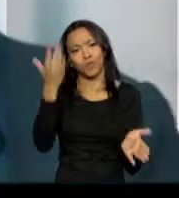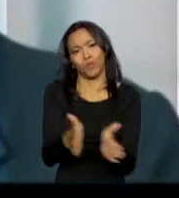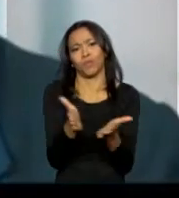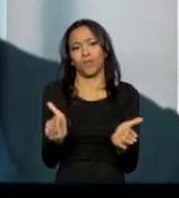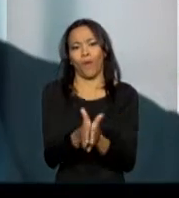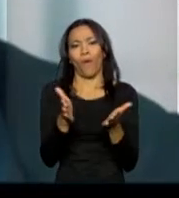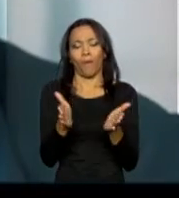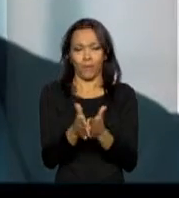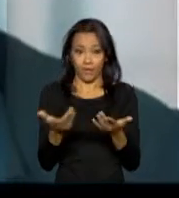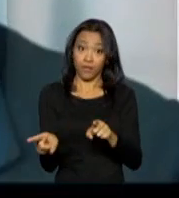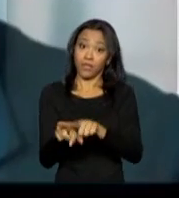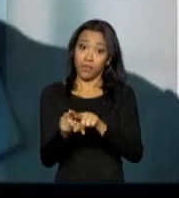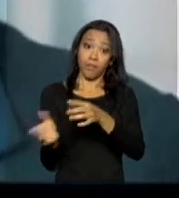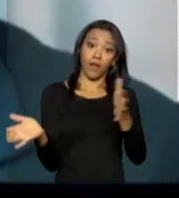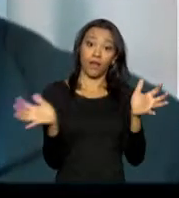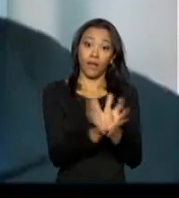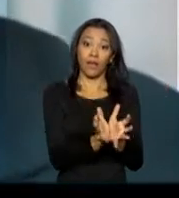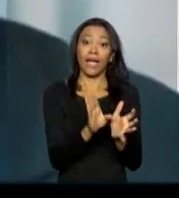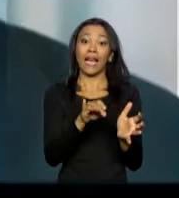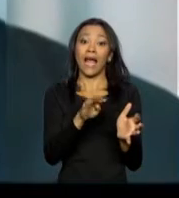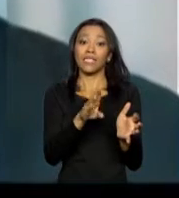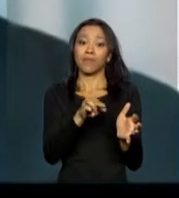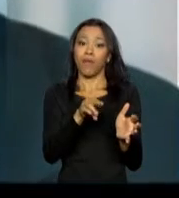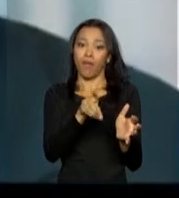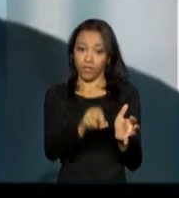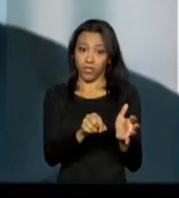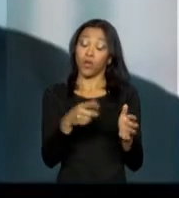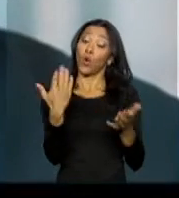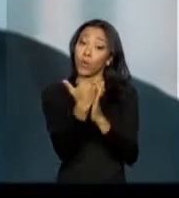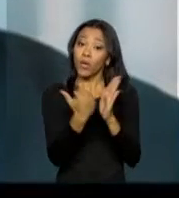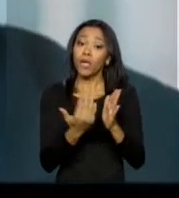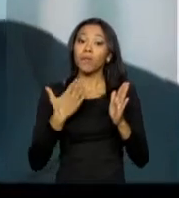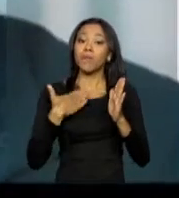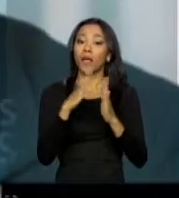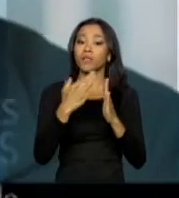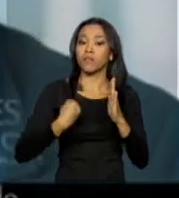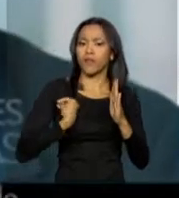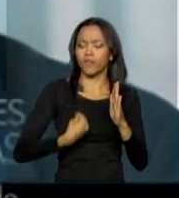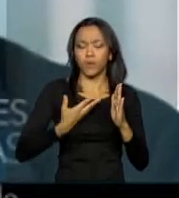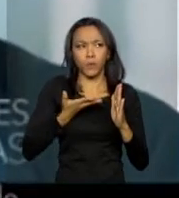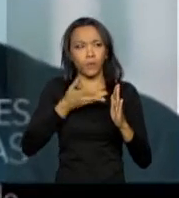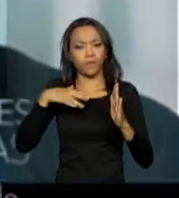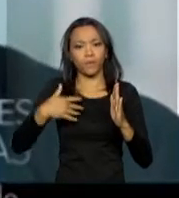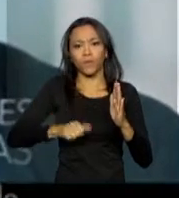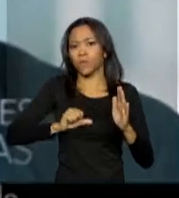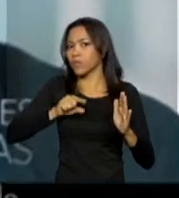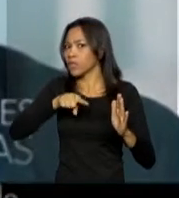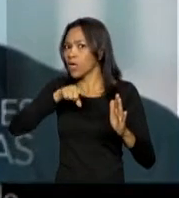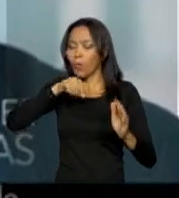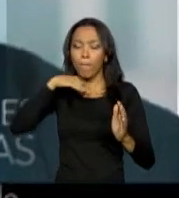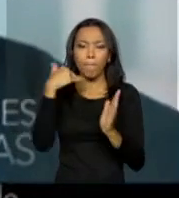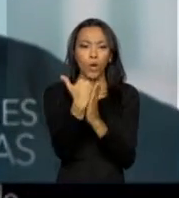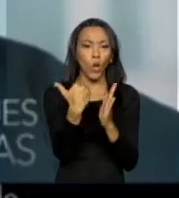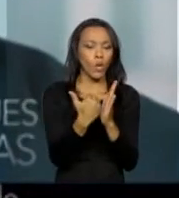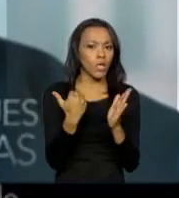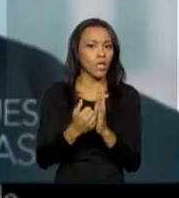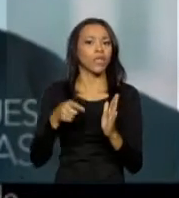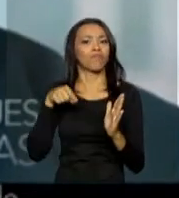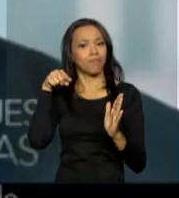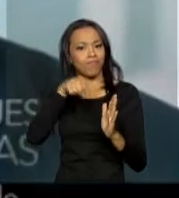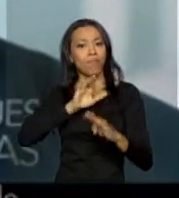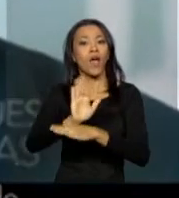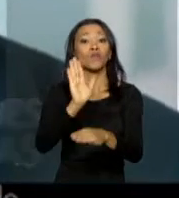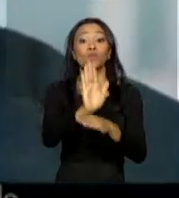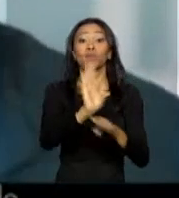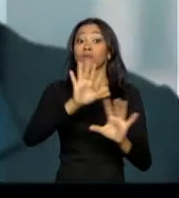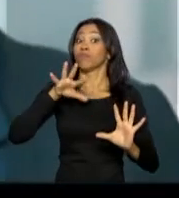e para a classe média. E o Minha Casa Minha Vida transformou-se no mais exitoso programa deste gênero